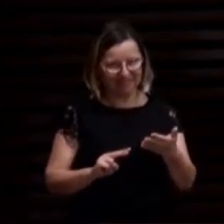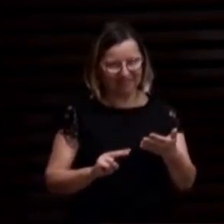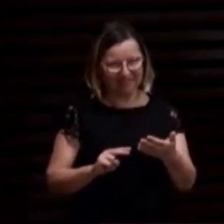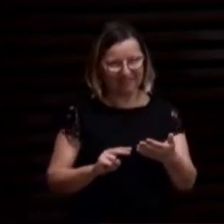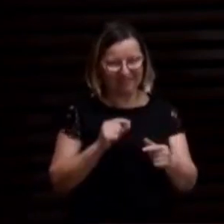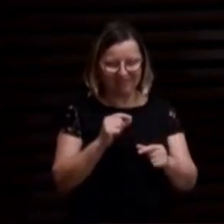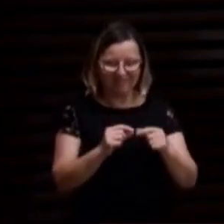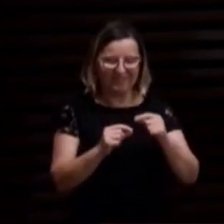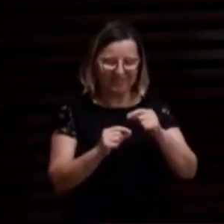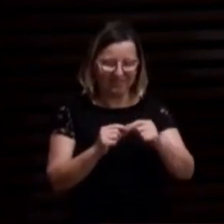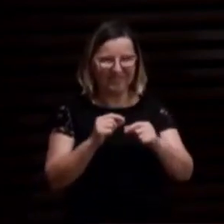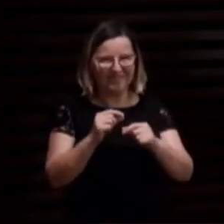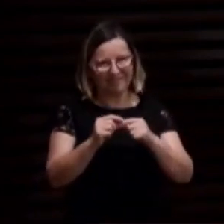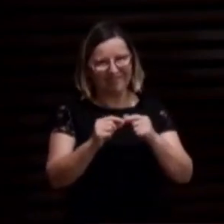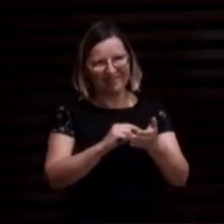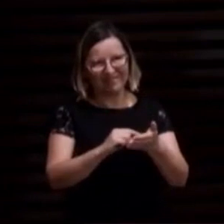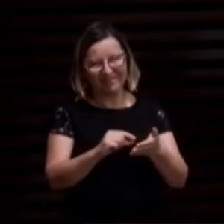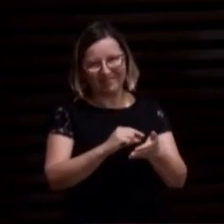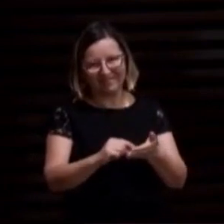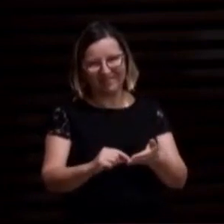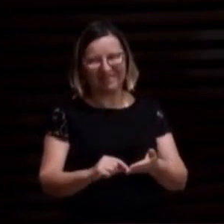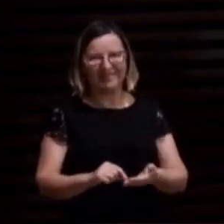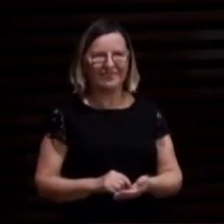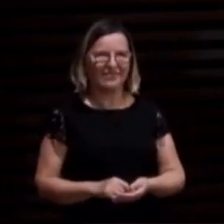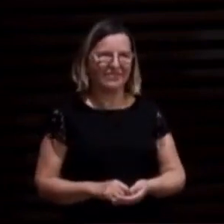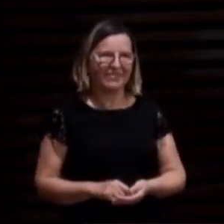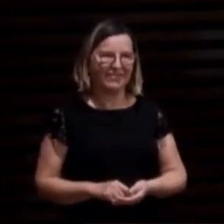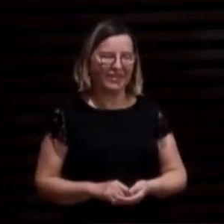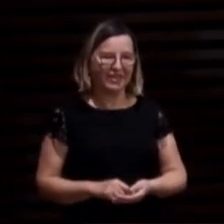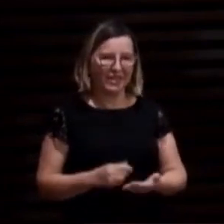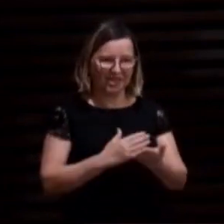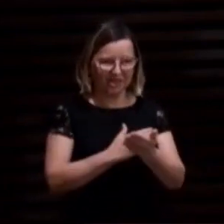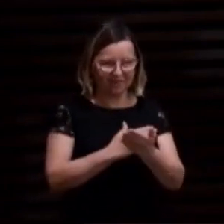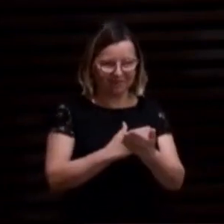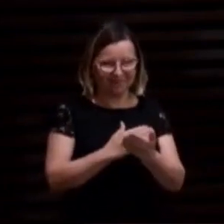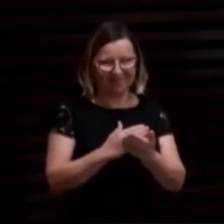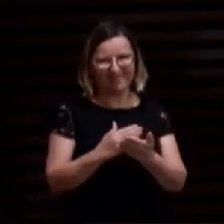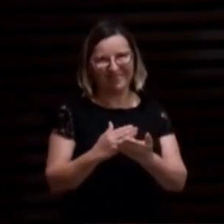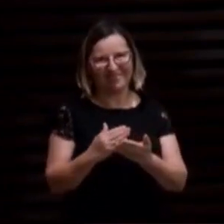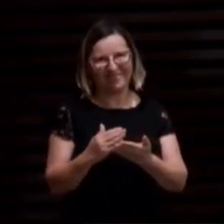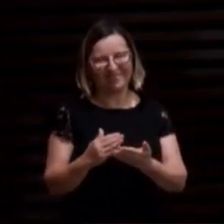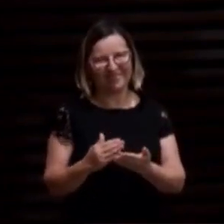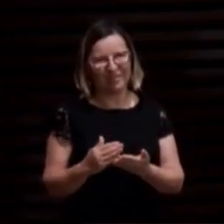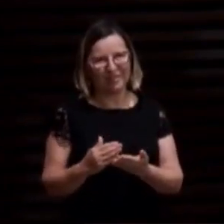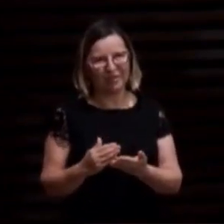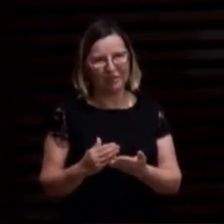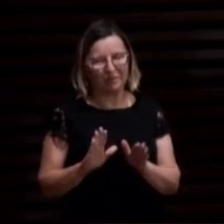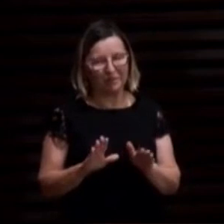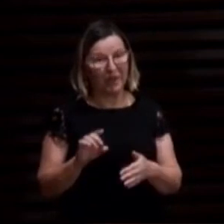paulatinamente, versículo a versículo. Vamos ficar aqui começando, vamos dar só